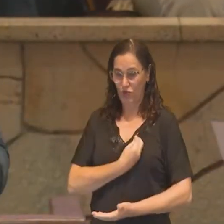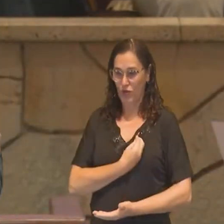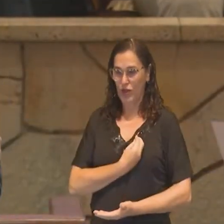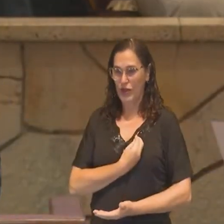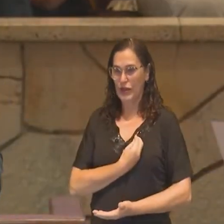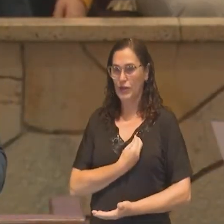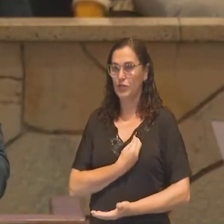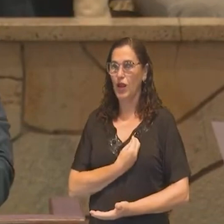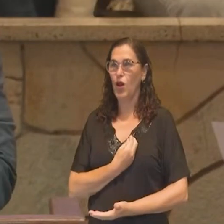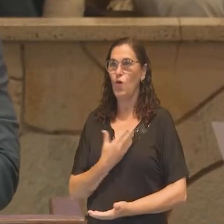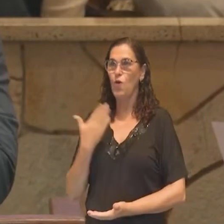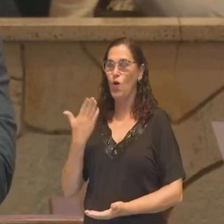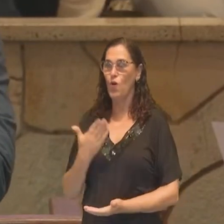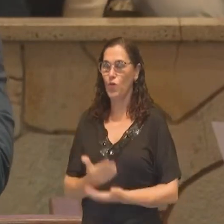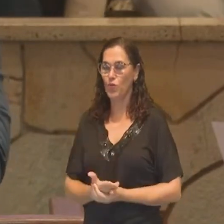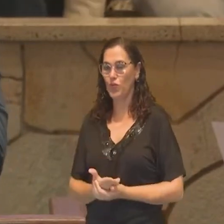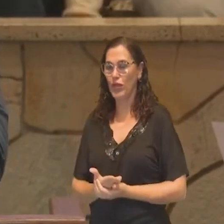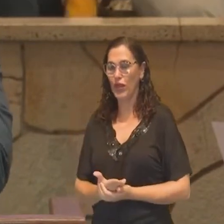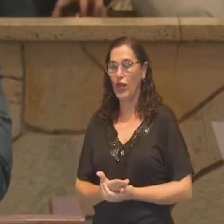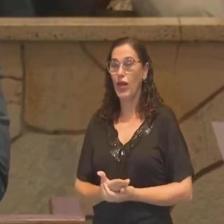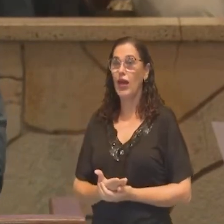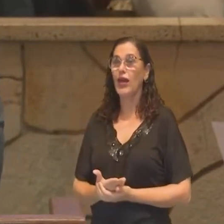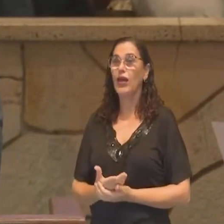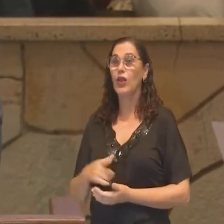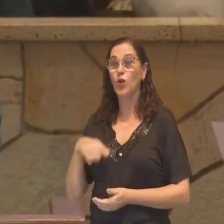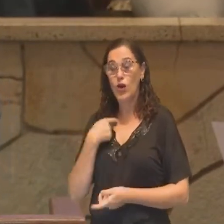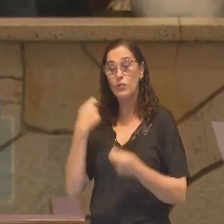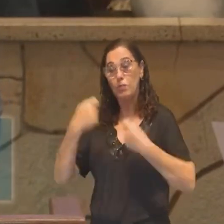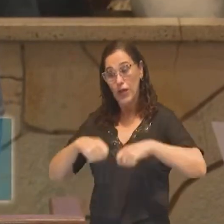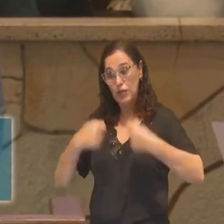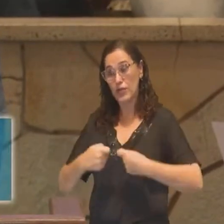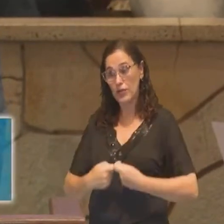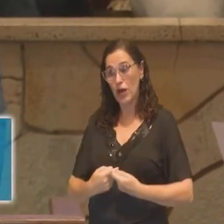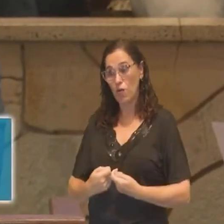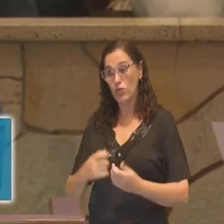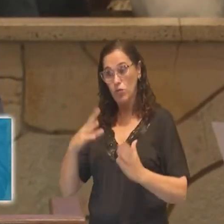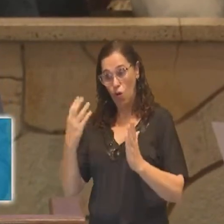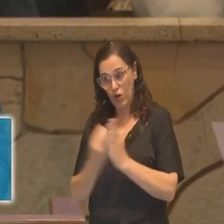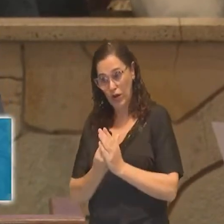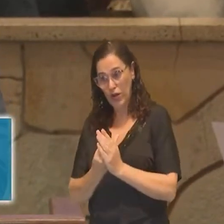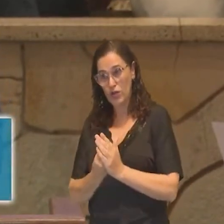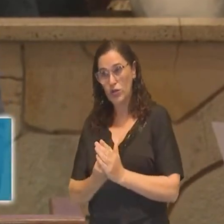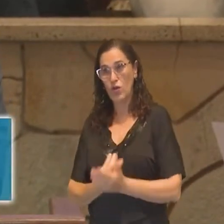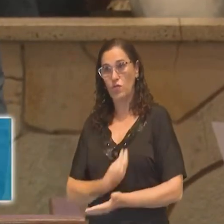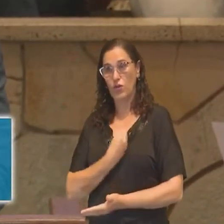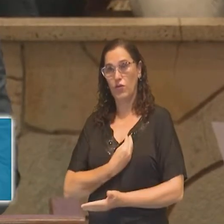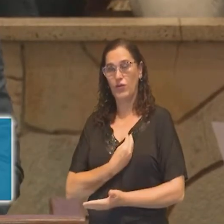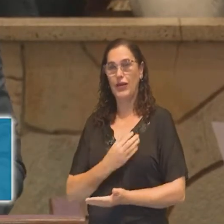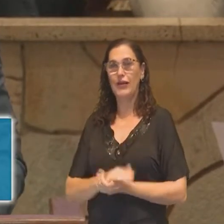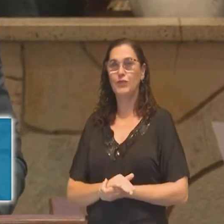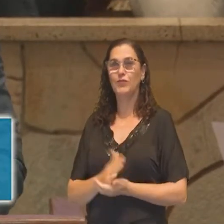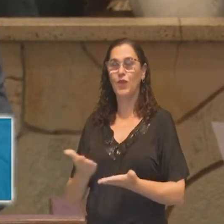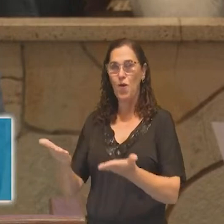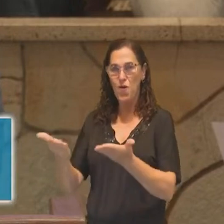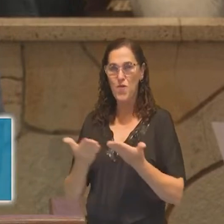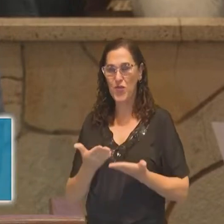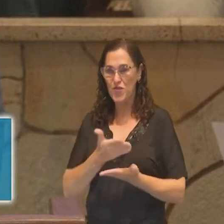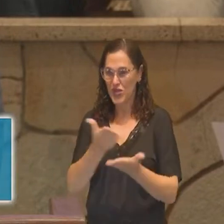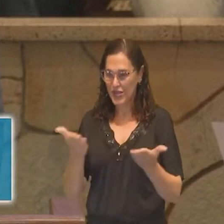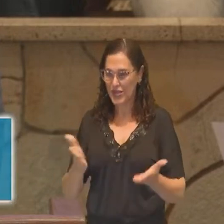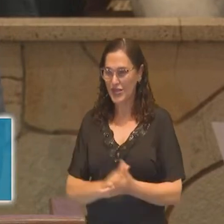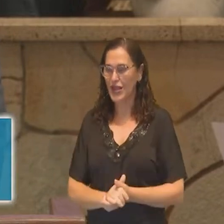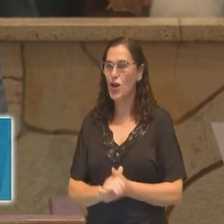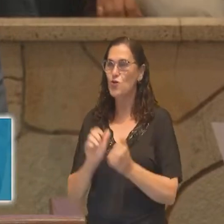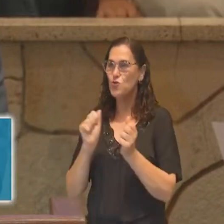disse o Guilherme, nosso seminarista, a igreja que devemos ser. E nessa noite nós vamos então, eu convido você para